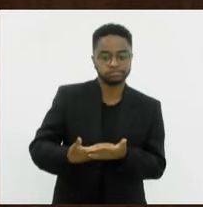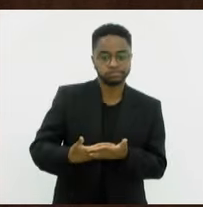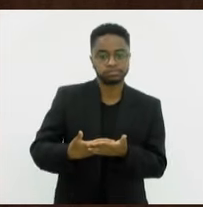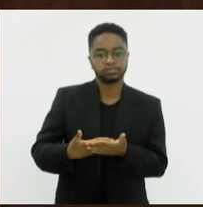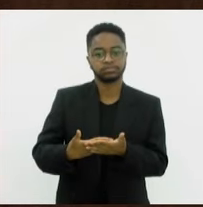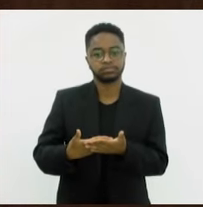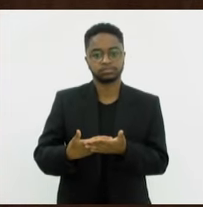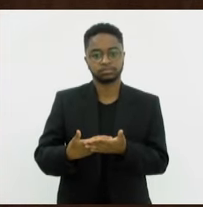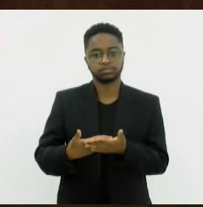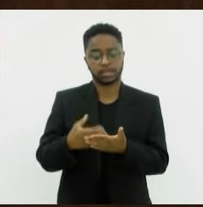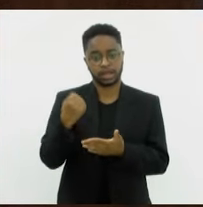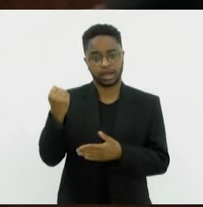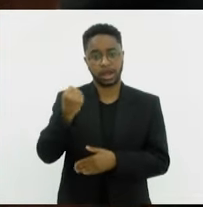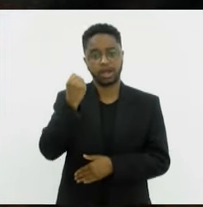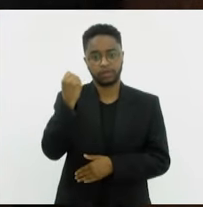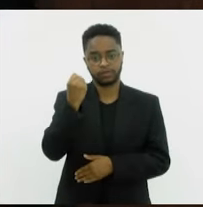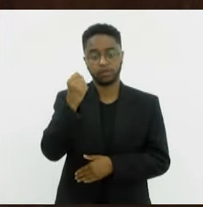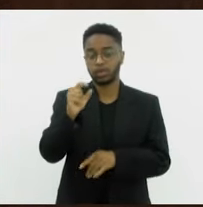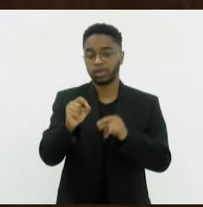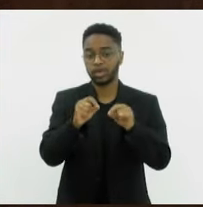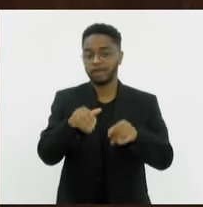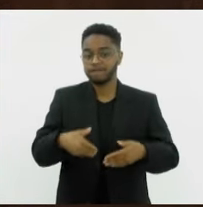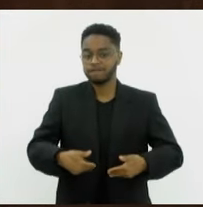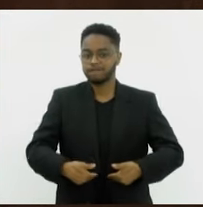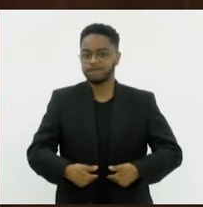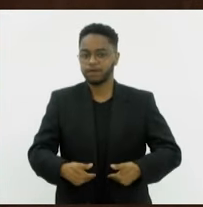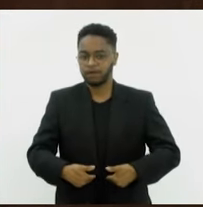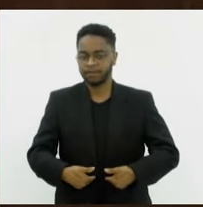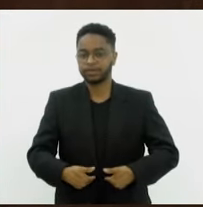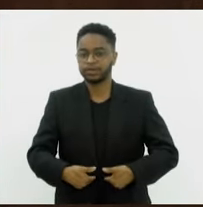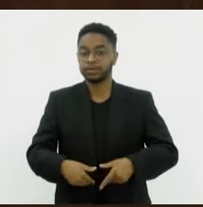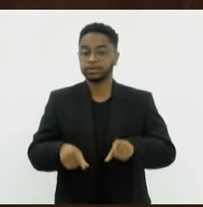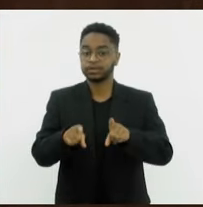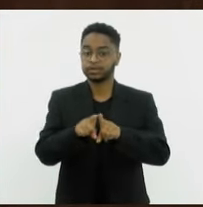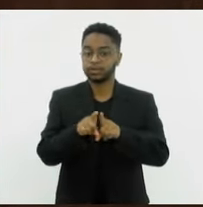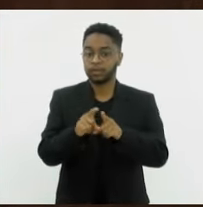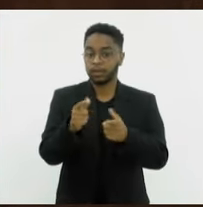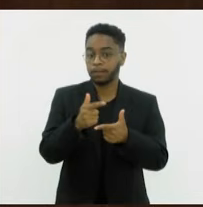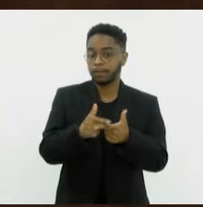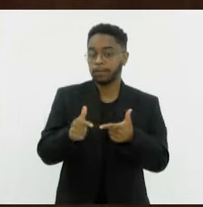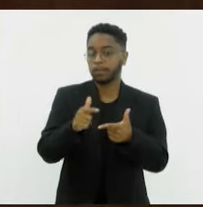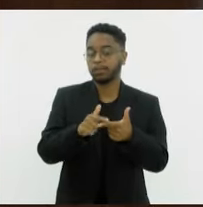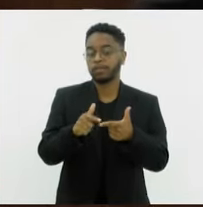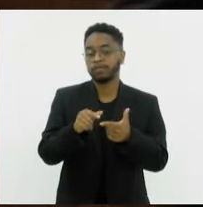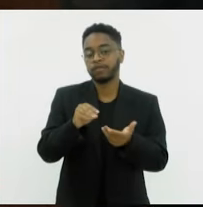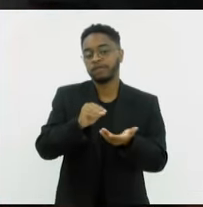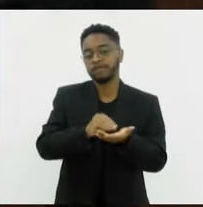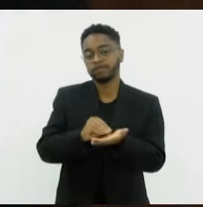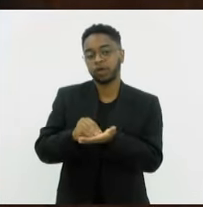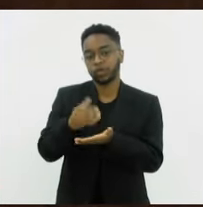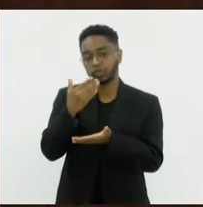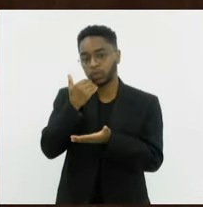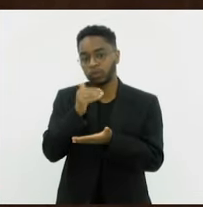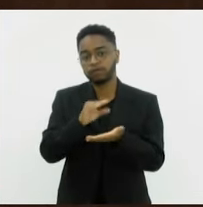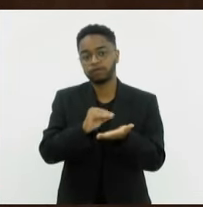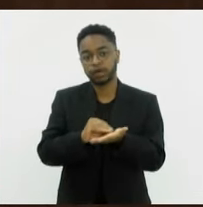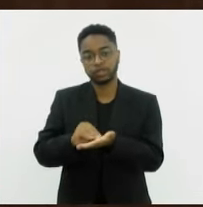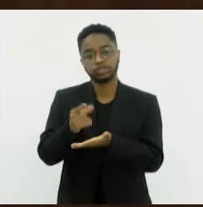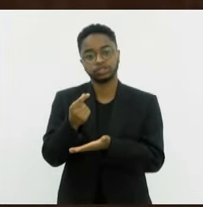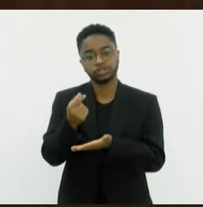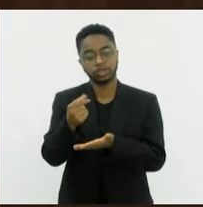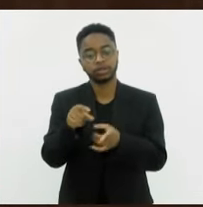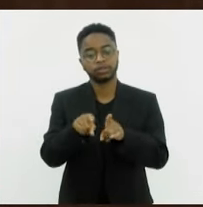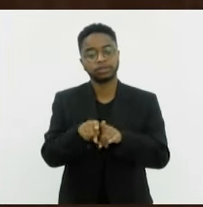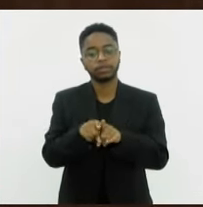temos, e grave, né, que é a fome e também o problema da miséria e das injustiças sociais,